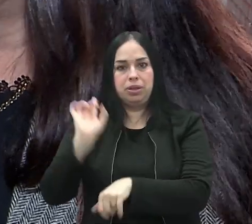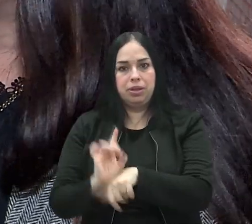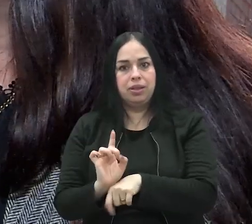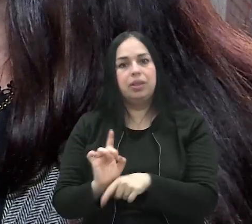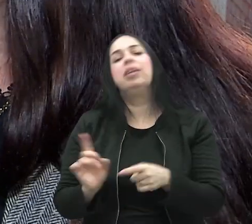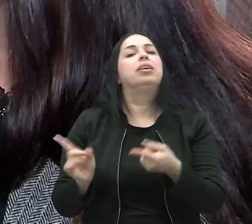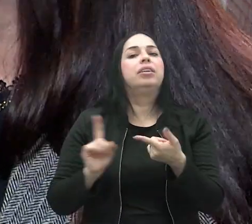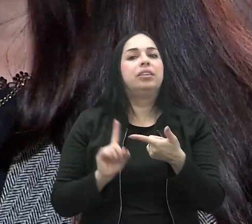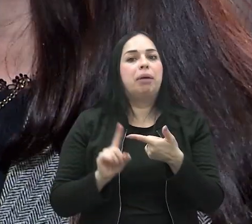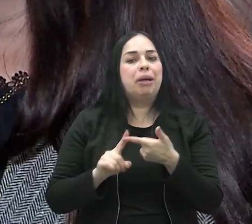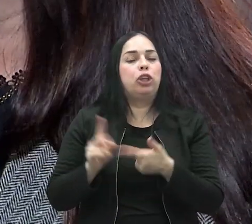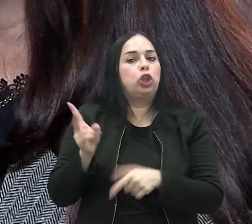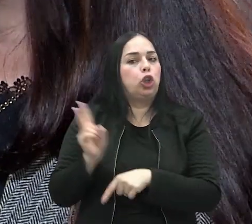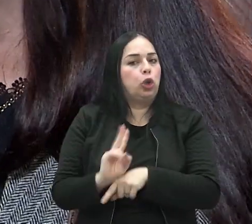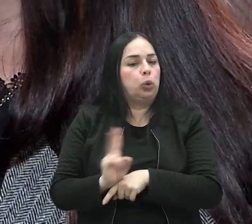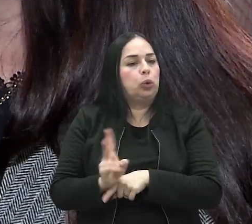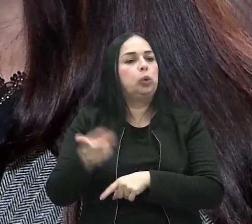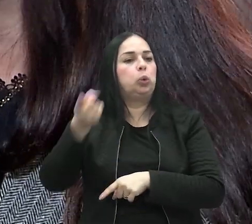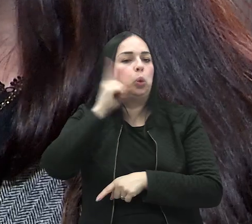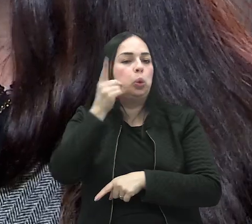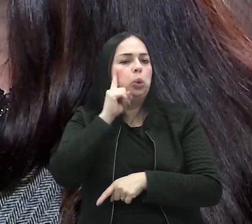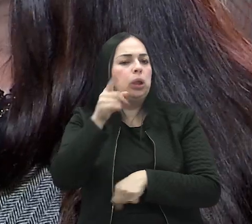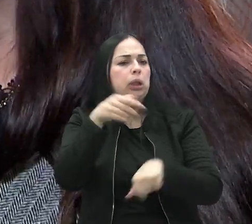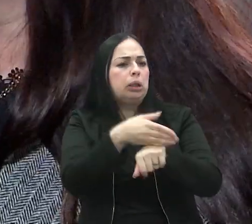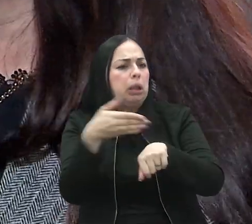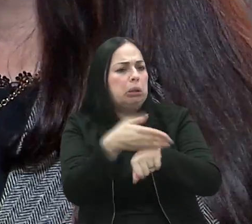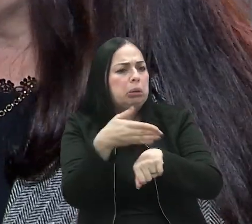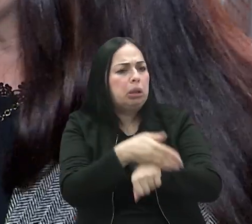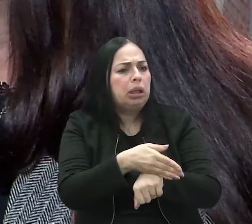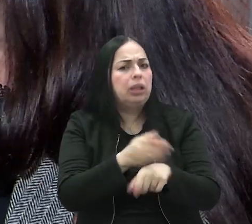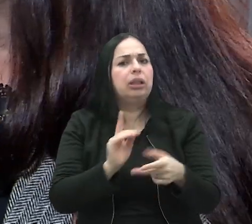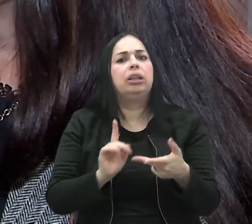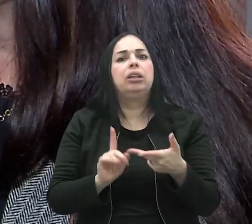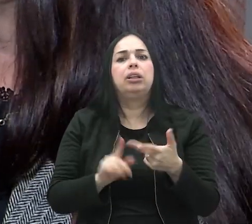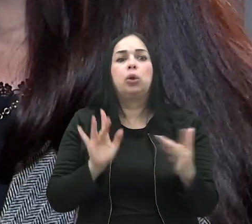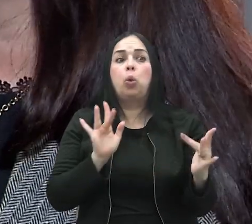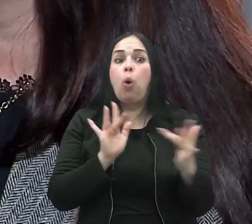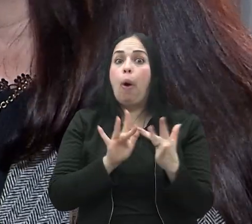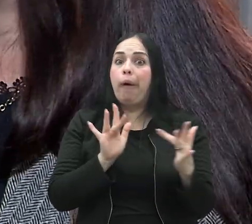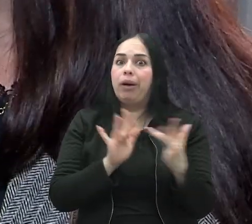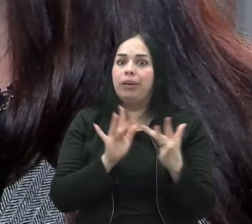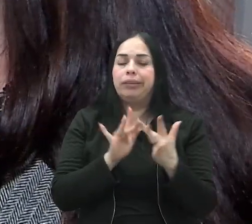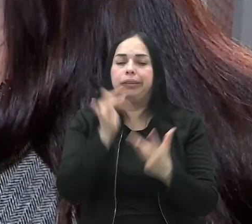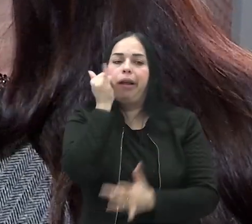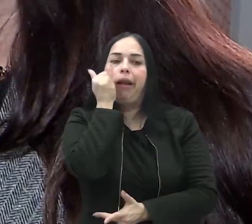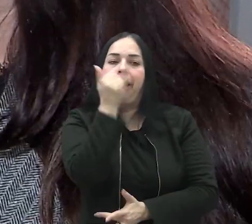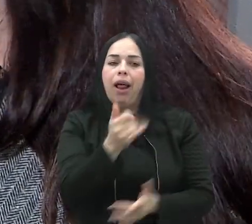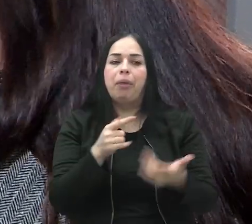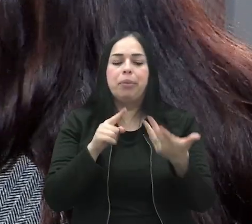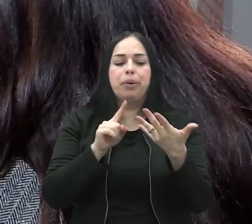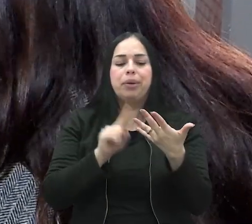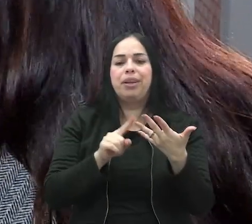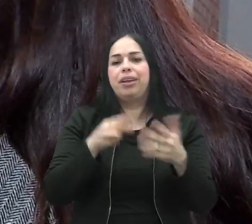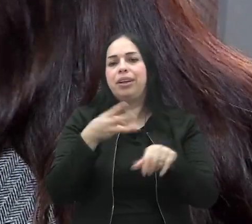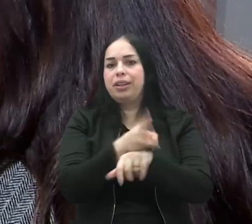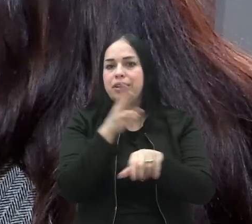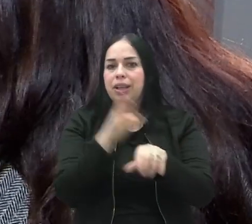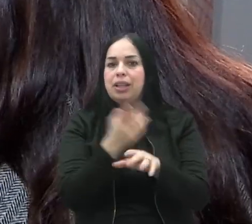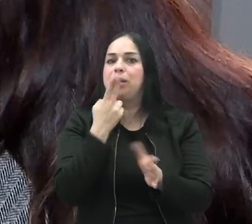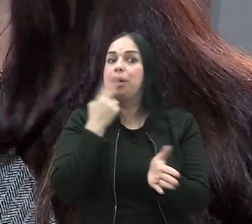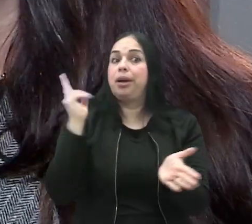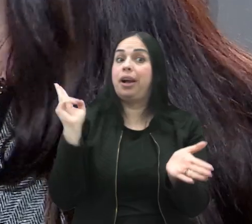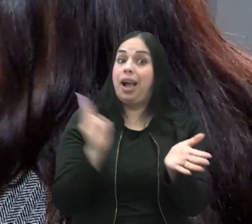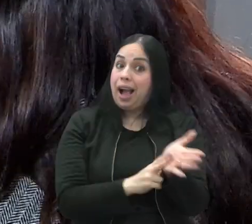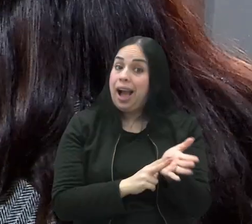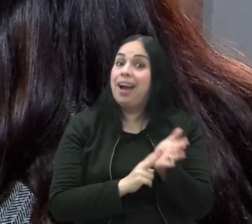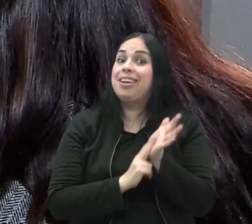pela equipe gestora através do monitoramento diário da frequência dos estudantes, através de contato telefônico,